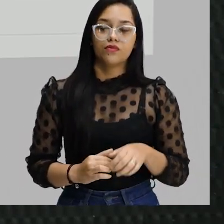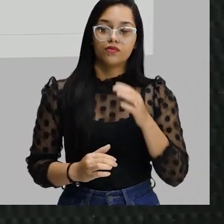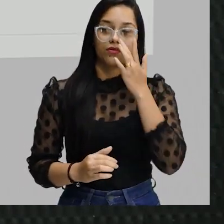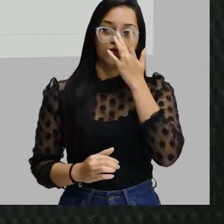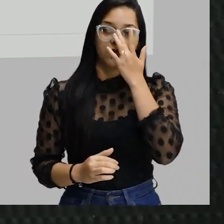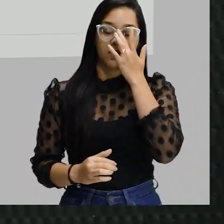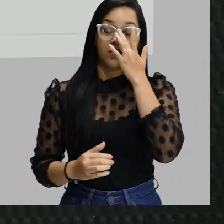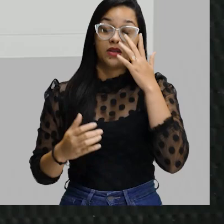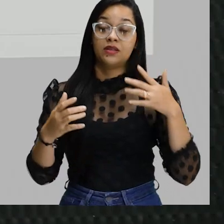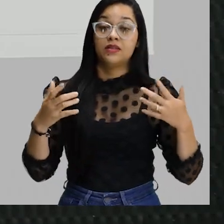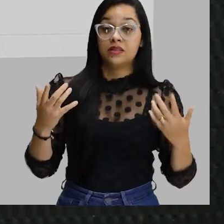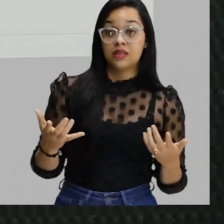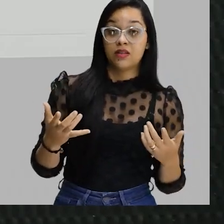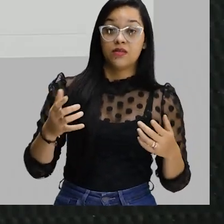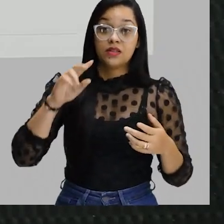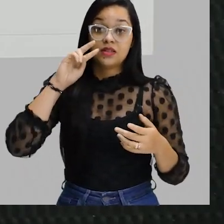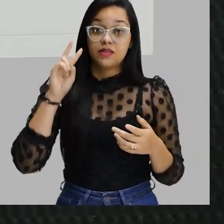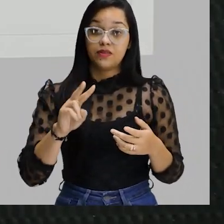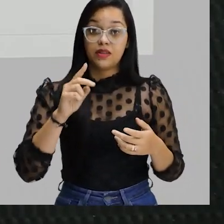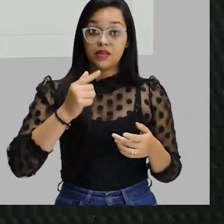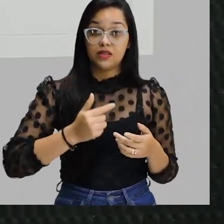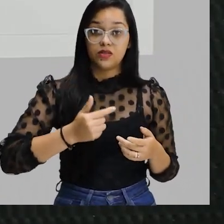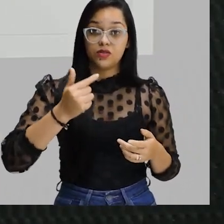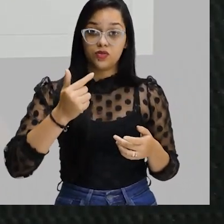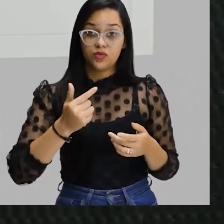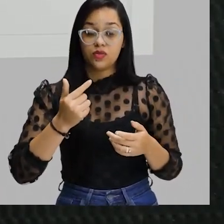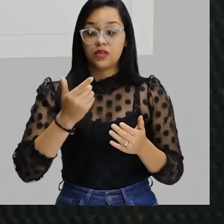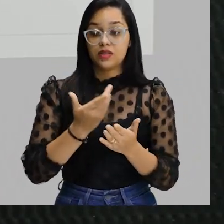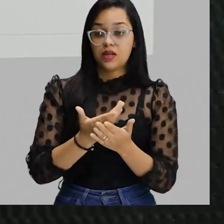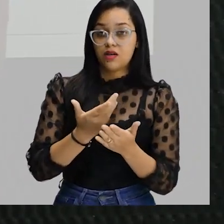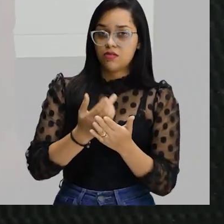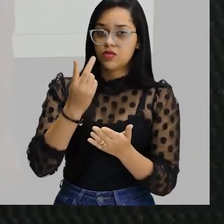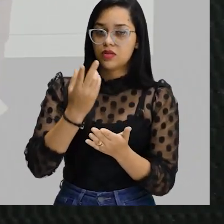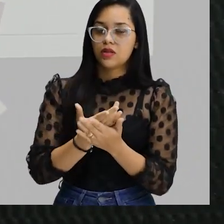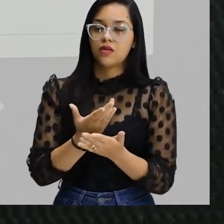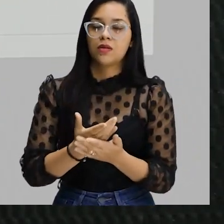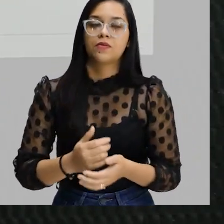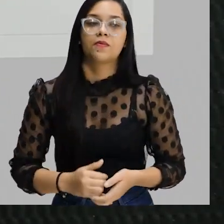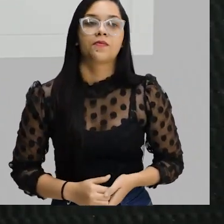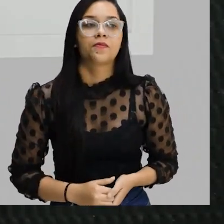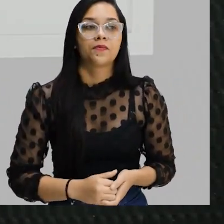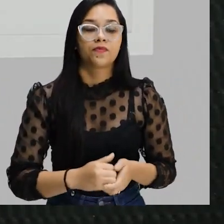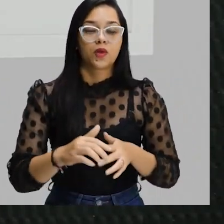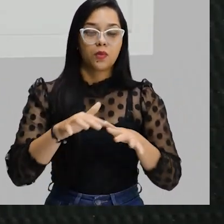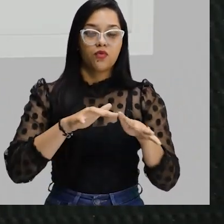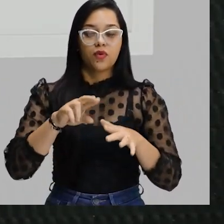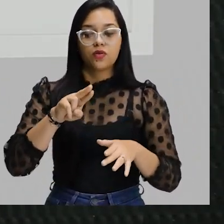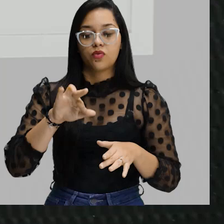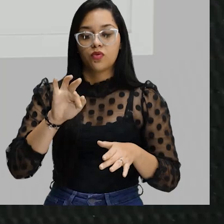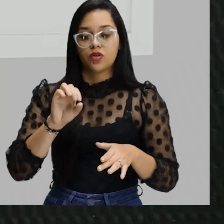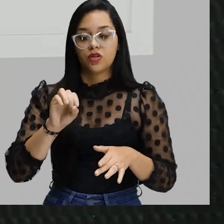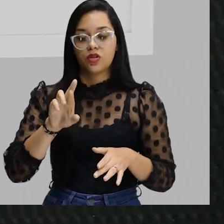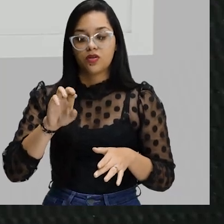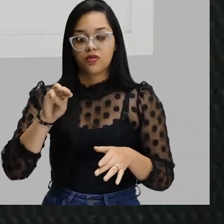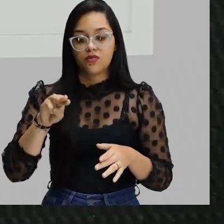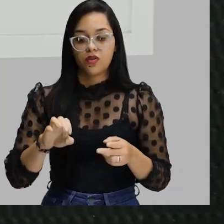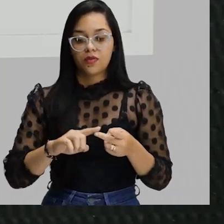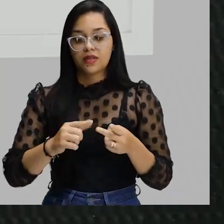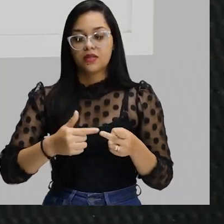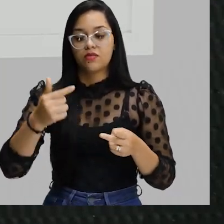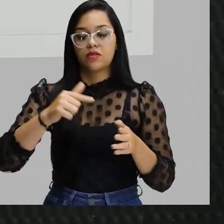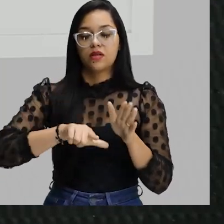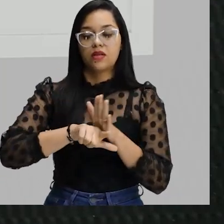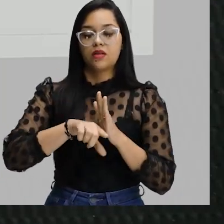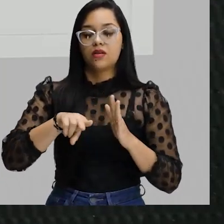Então, você dê uma olhada aí nessas duas aulas, tá certo? Movimento uniformemente variado e a segunda lei de